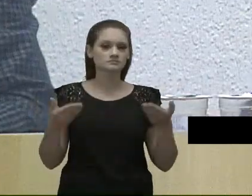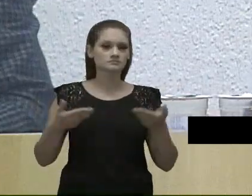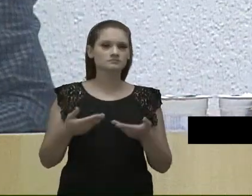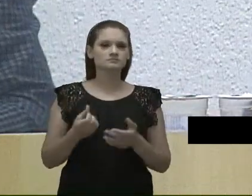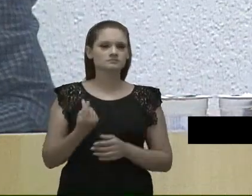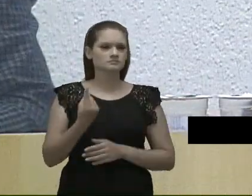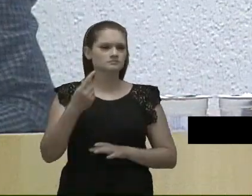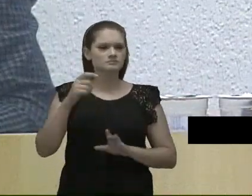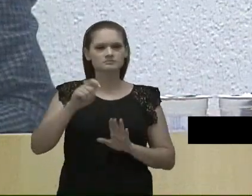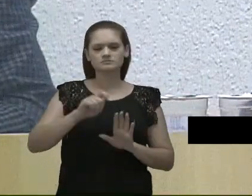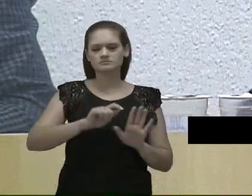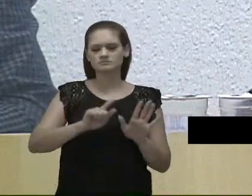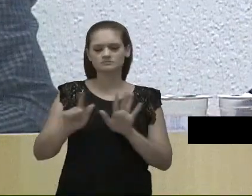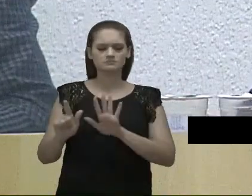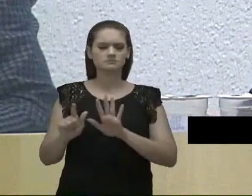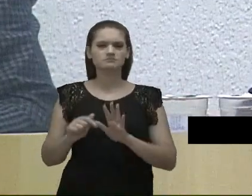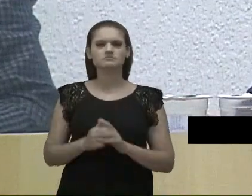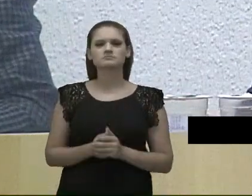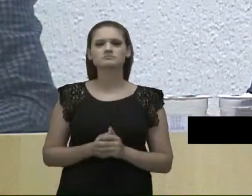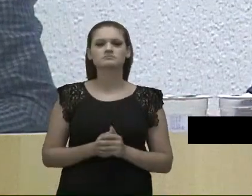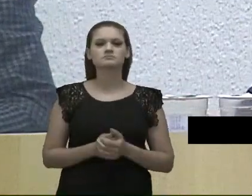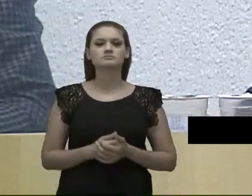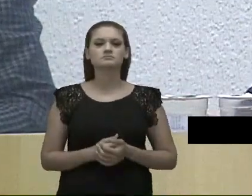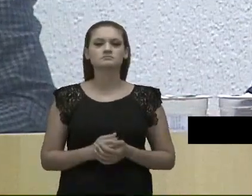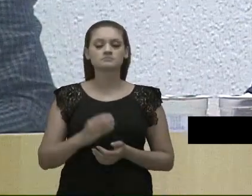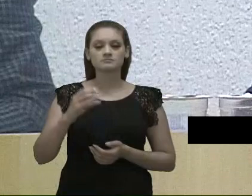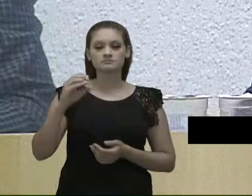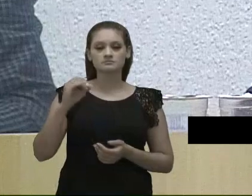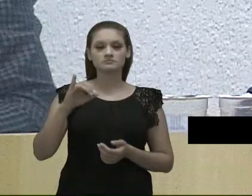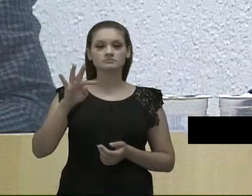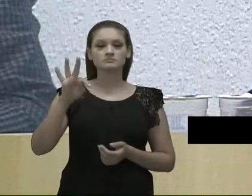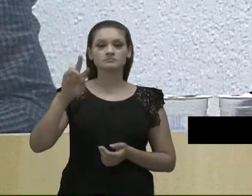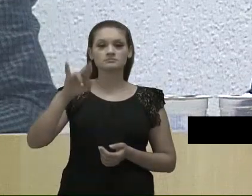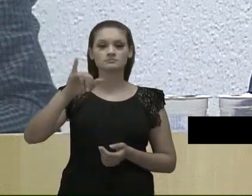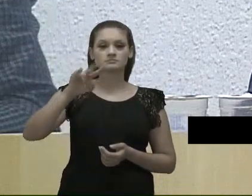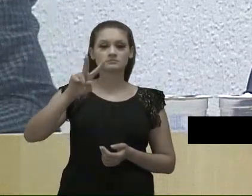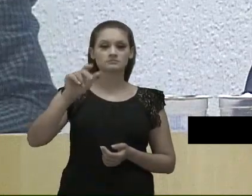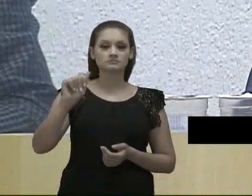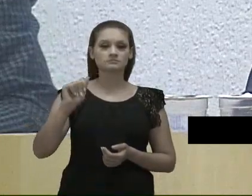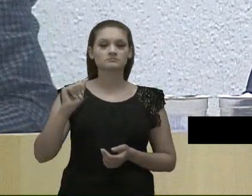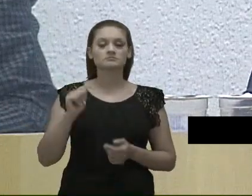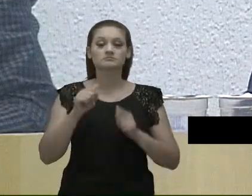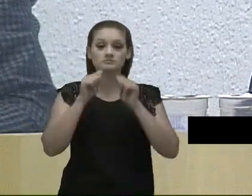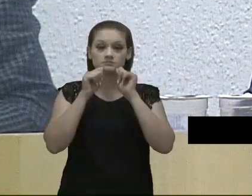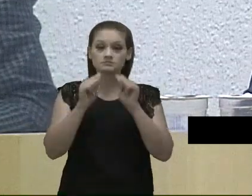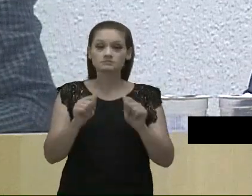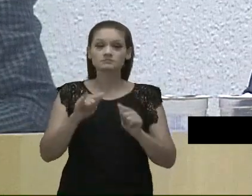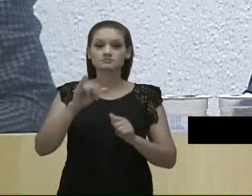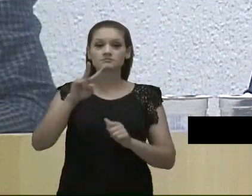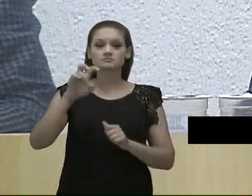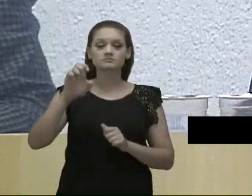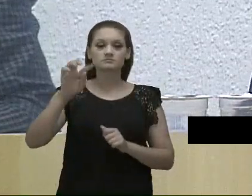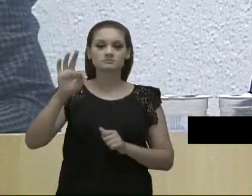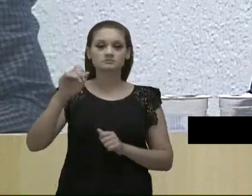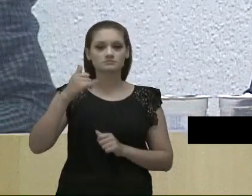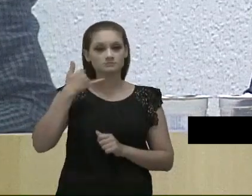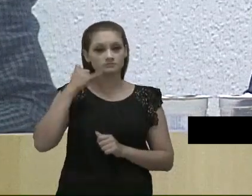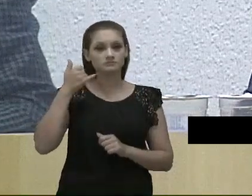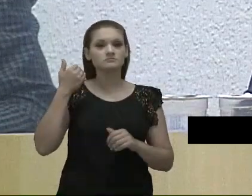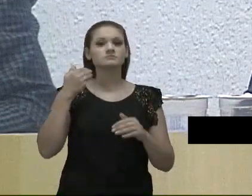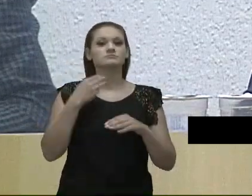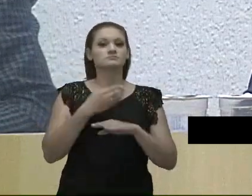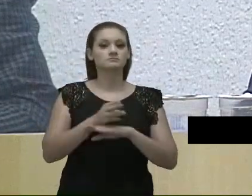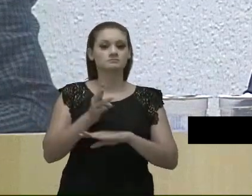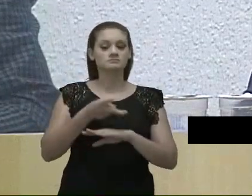menos de uma semana deliberado essa oitiva, para esse fim. E a assessora Ivete ligou, mandou